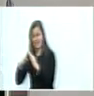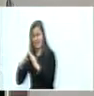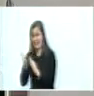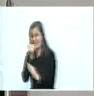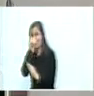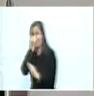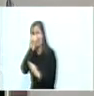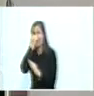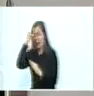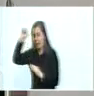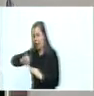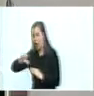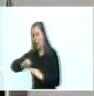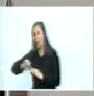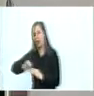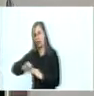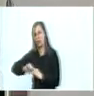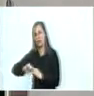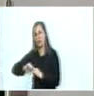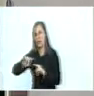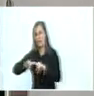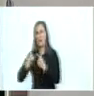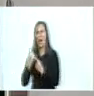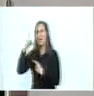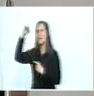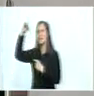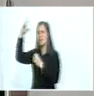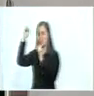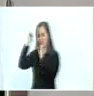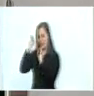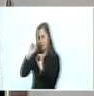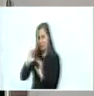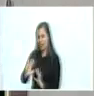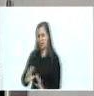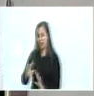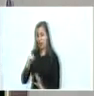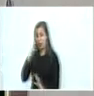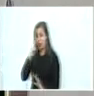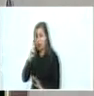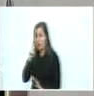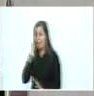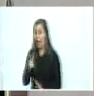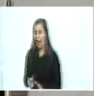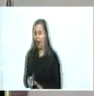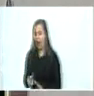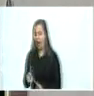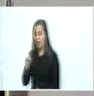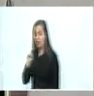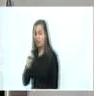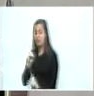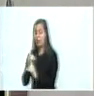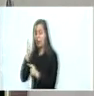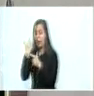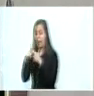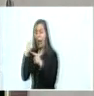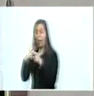pior. Mas, graças a Deus, que numa vistoria nossa, que nós fomos lá e descobrimos esse problema através de um alagamento que